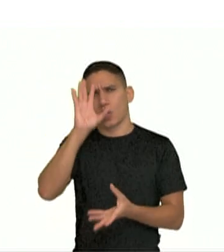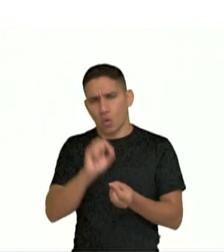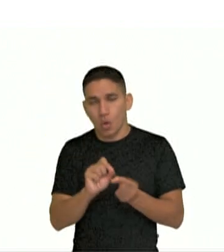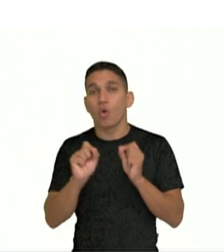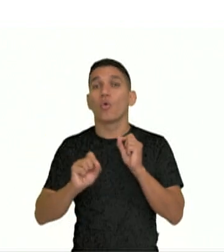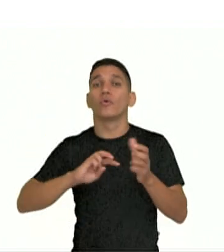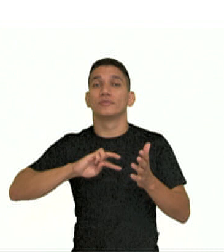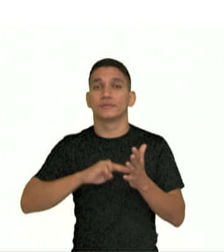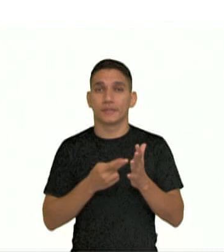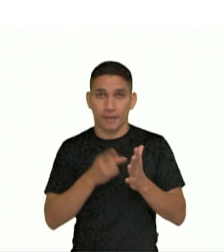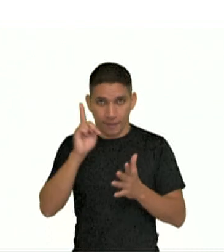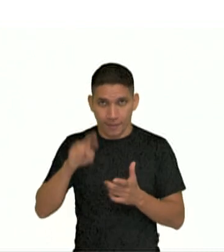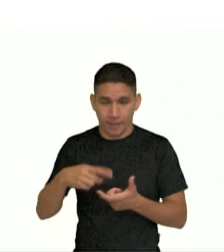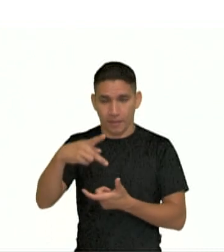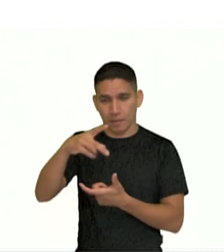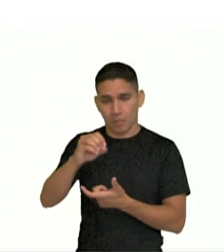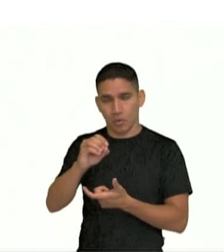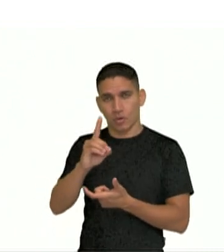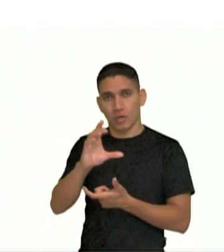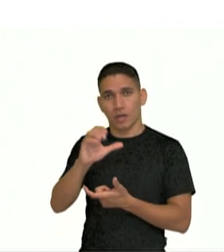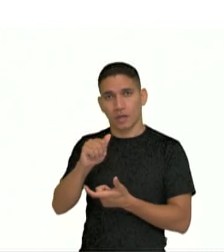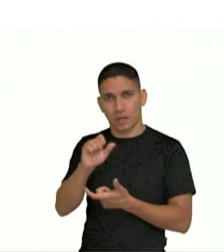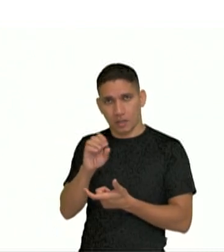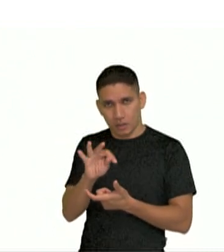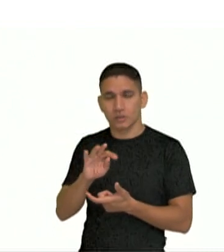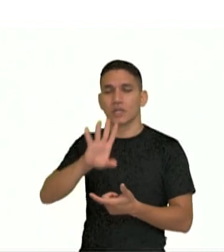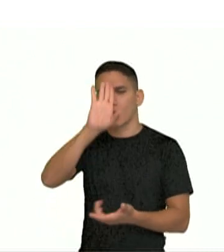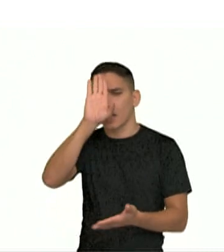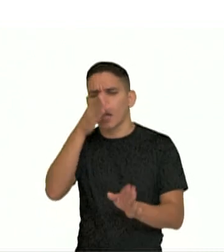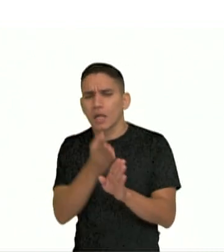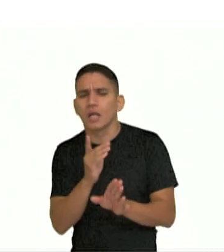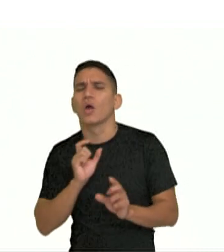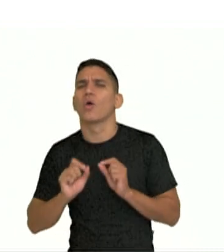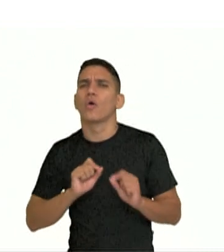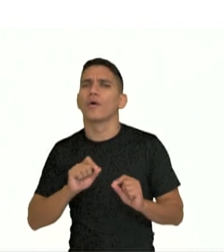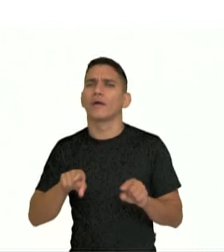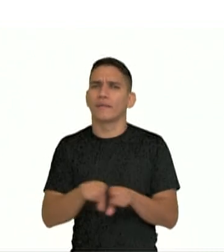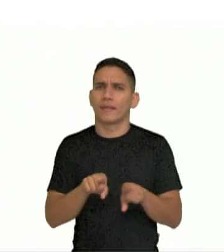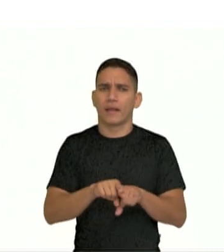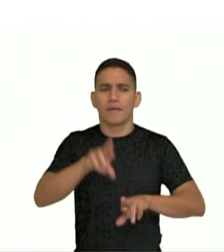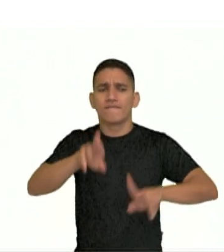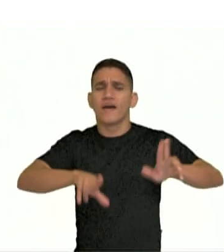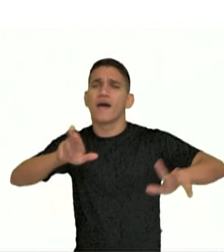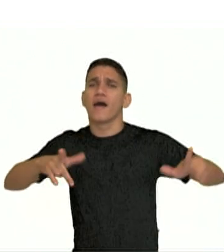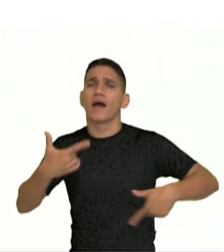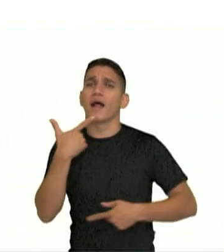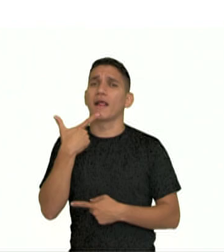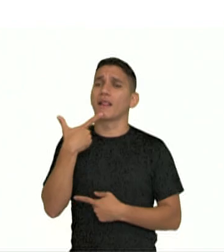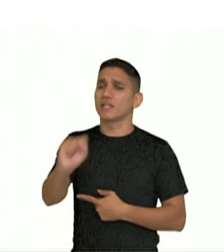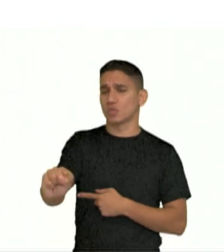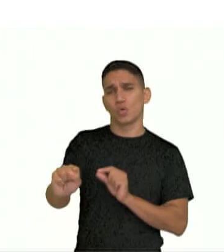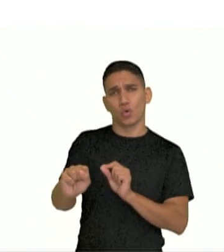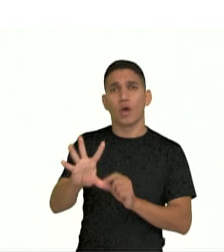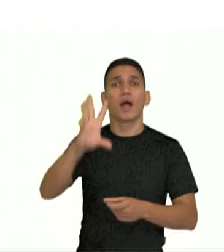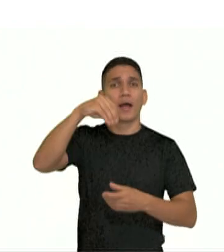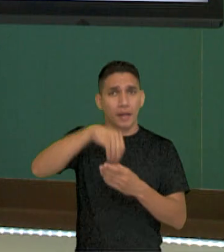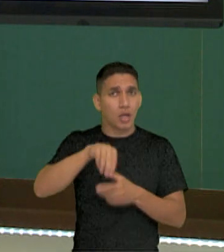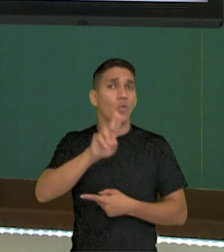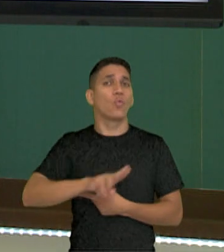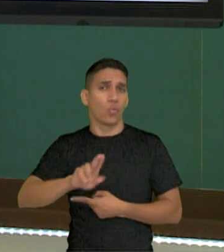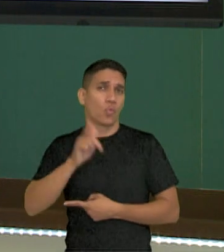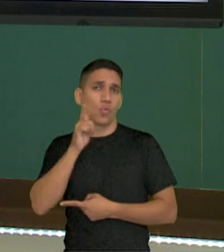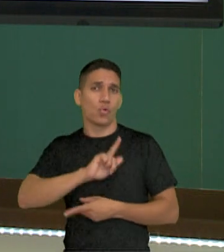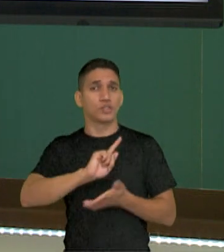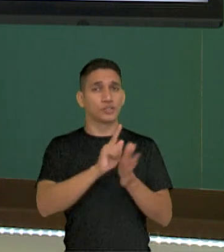compreendemos o que é um podcast, identificamos as variações linguísticas presentes e possíveis